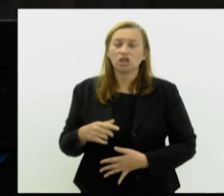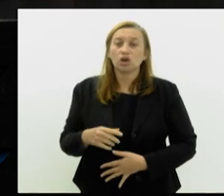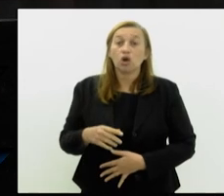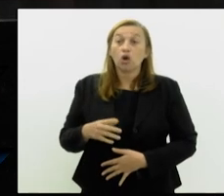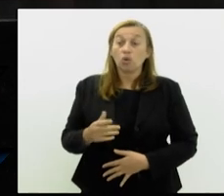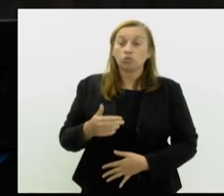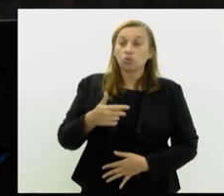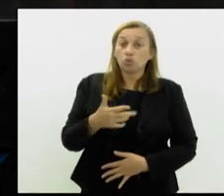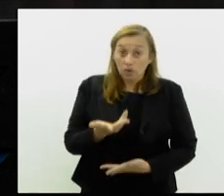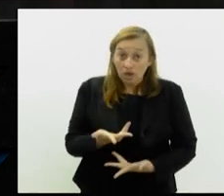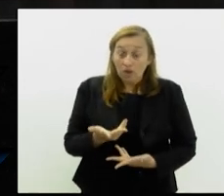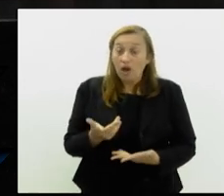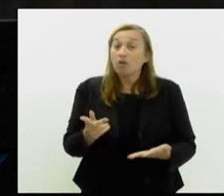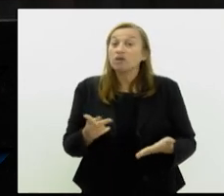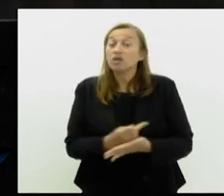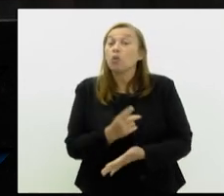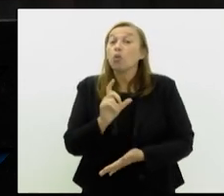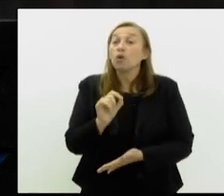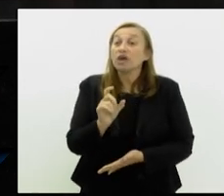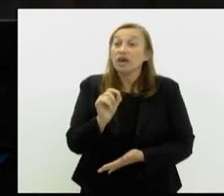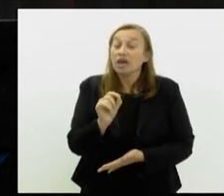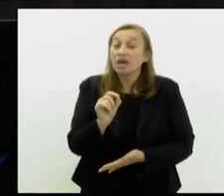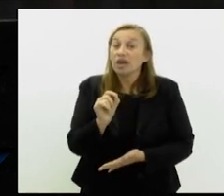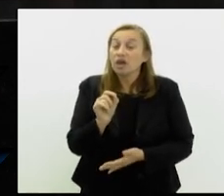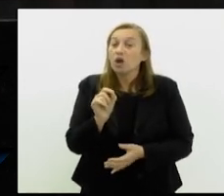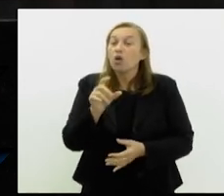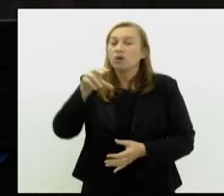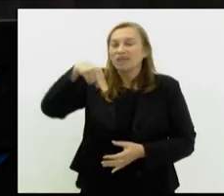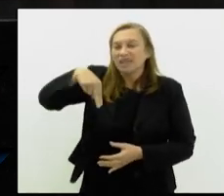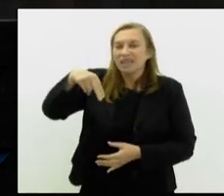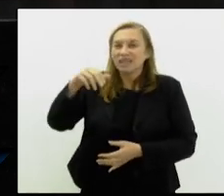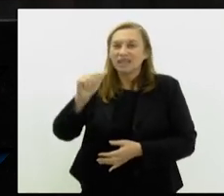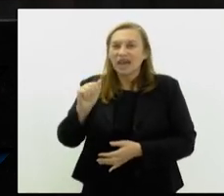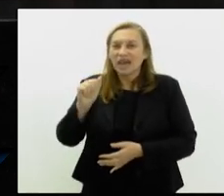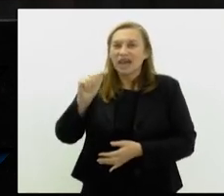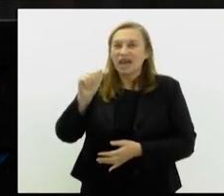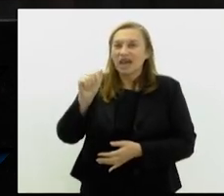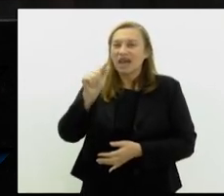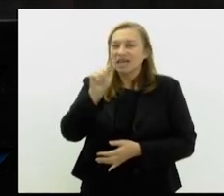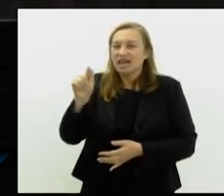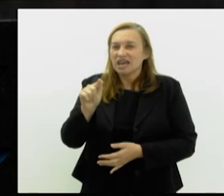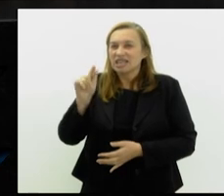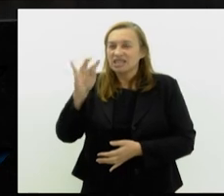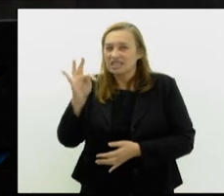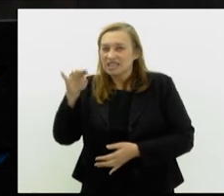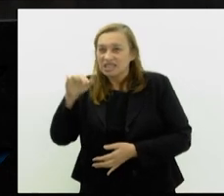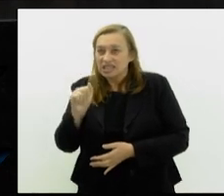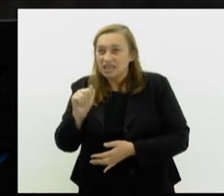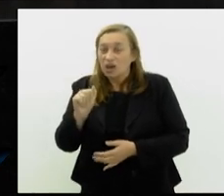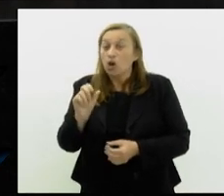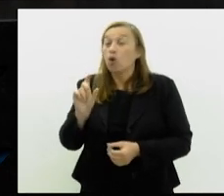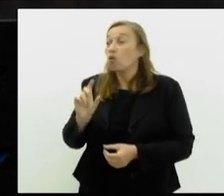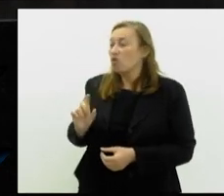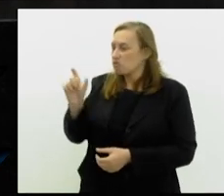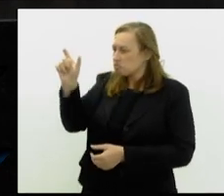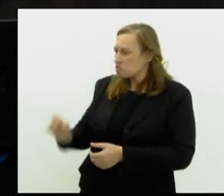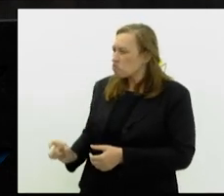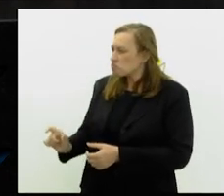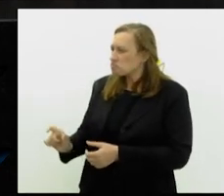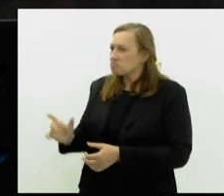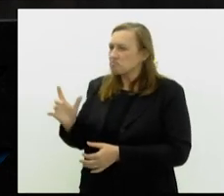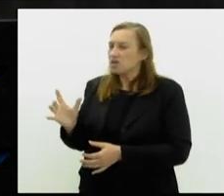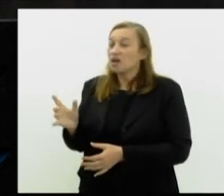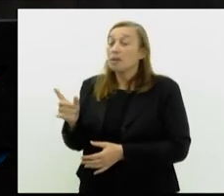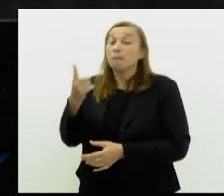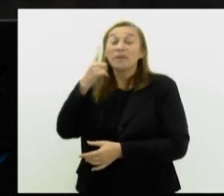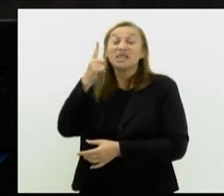nazista se reuniu para saber o que que afinal de contas faria com milhões e milhões de